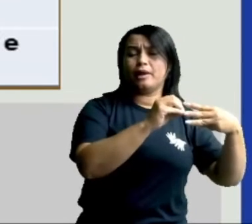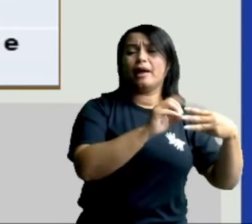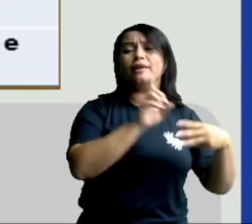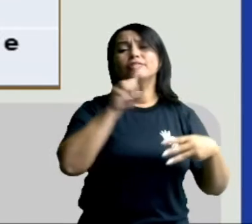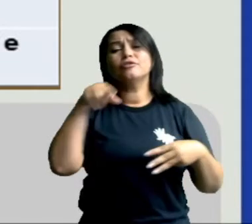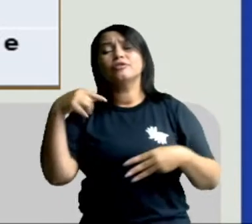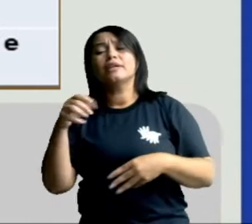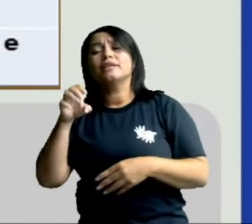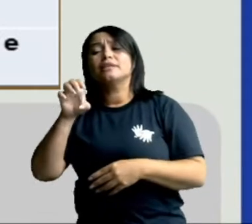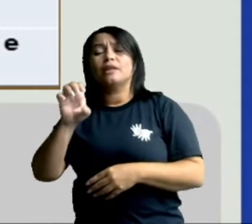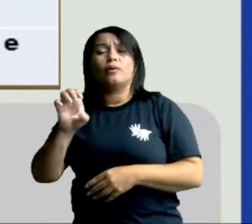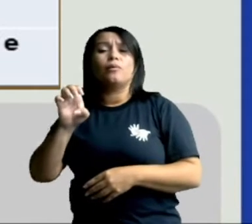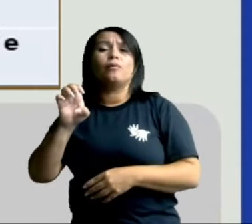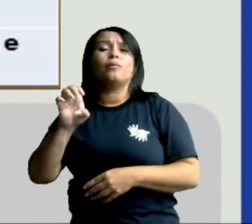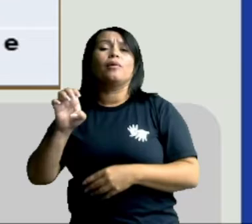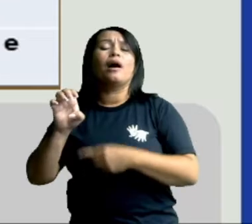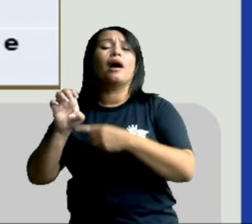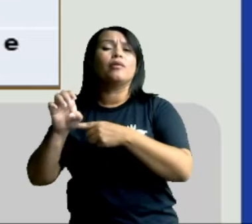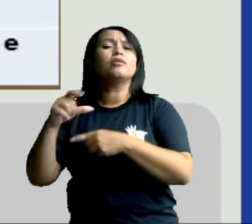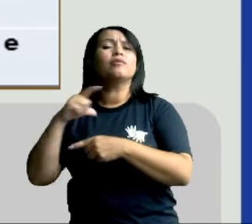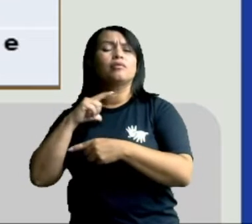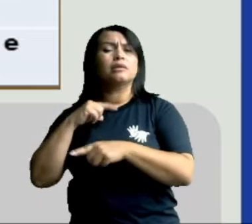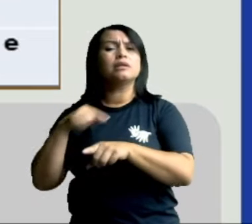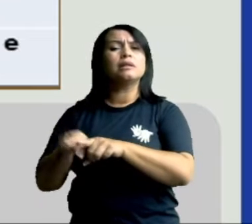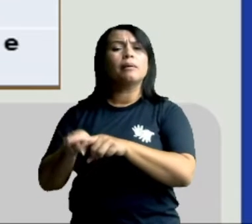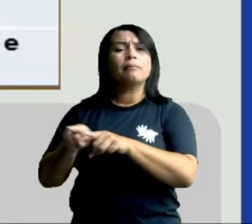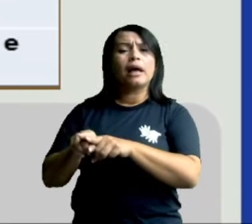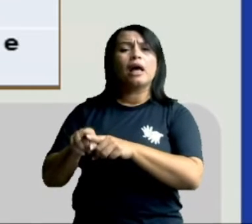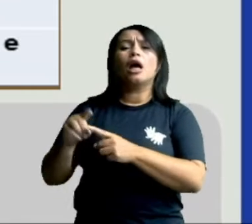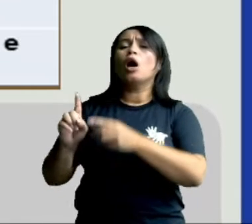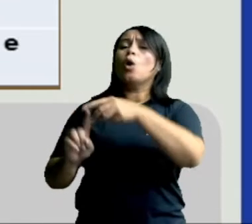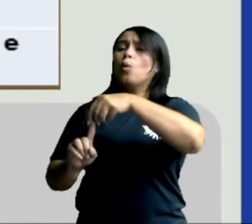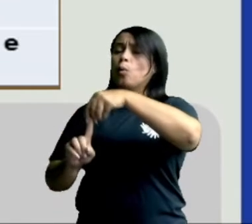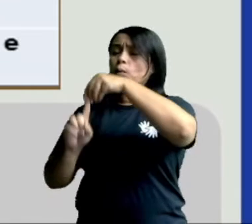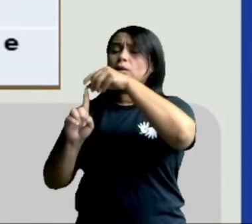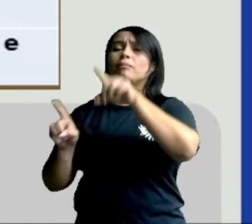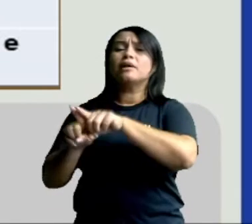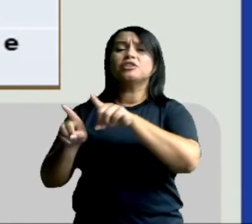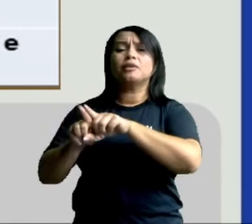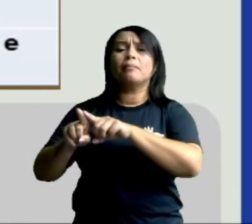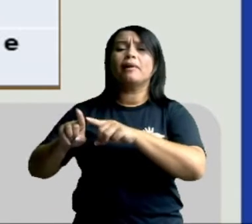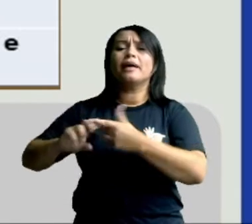as eucariontes vão formar seres tanto unicelulares quanto também seres